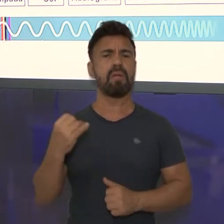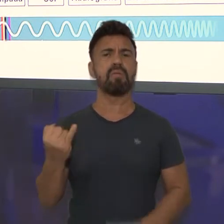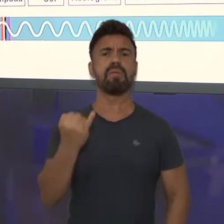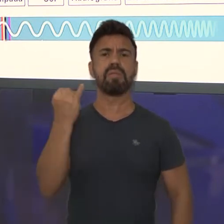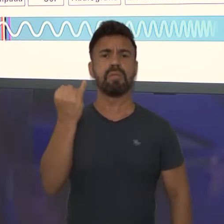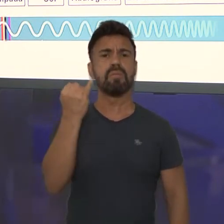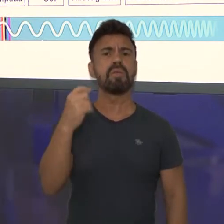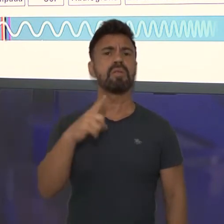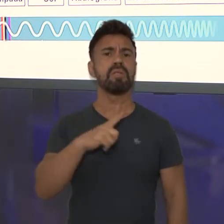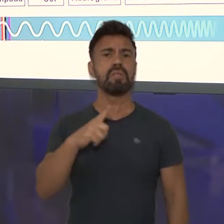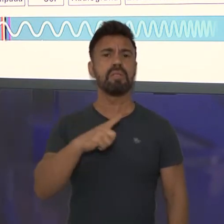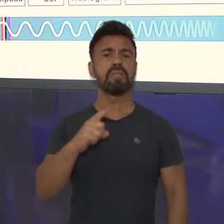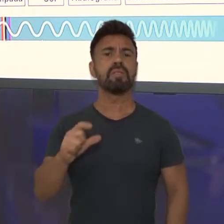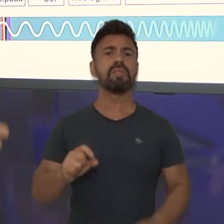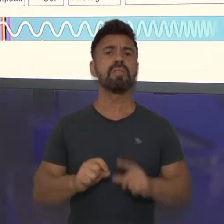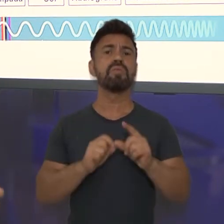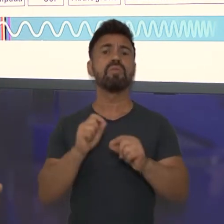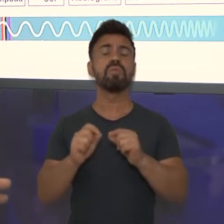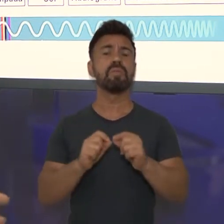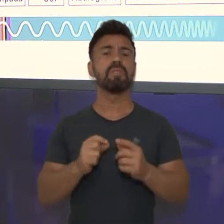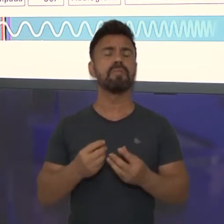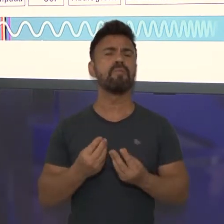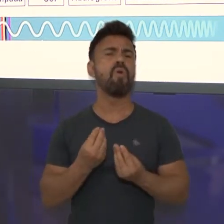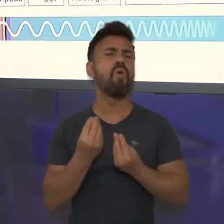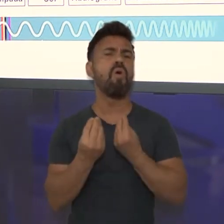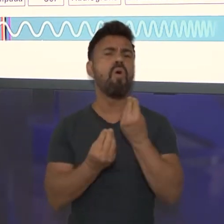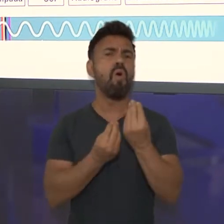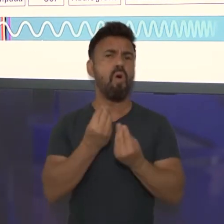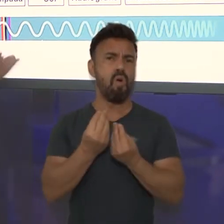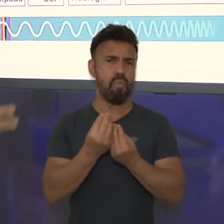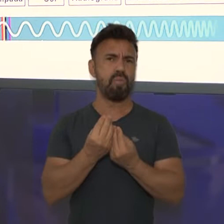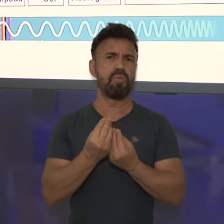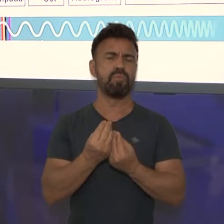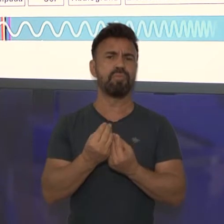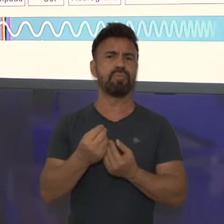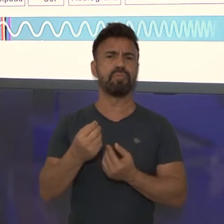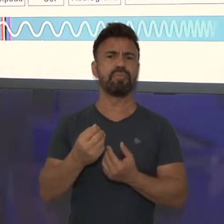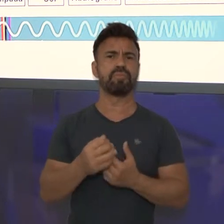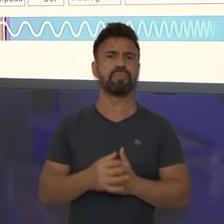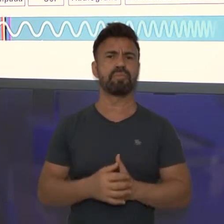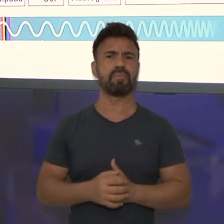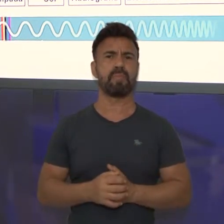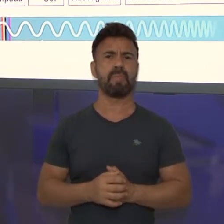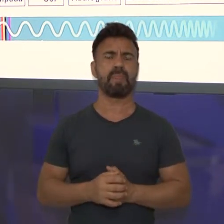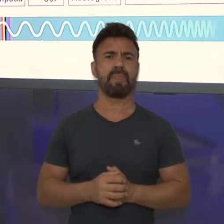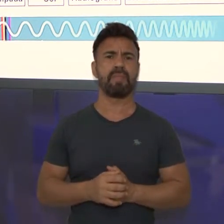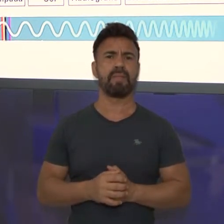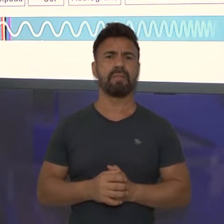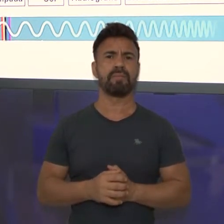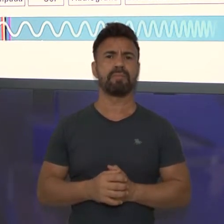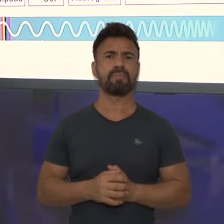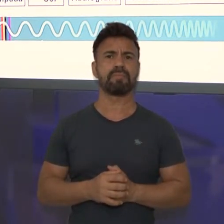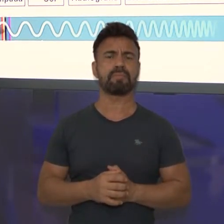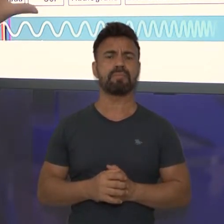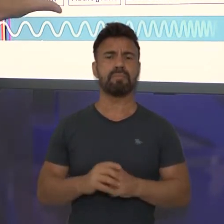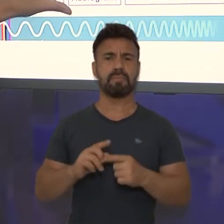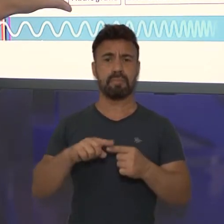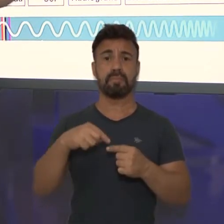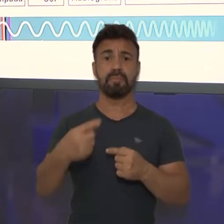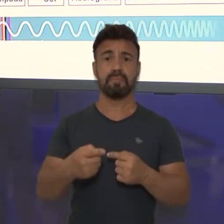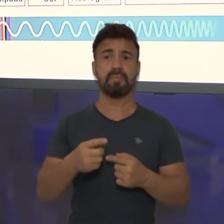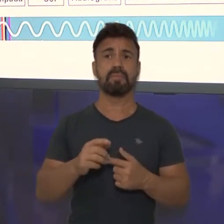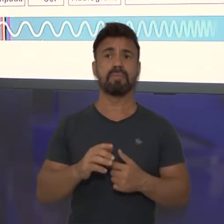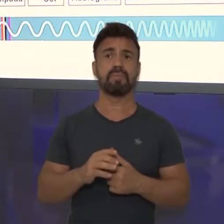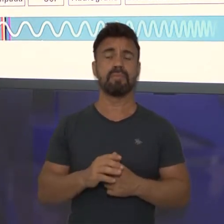gente ter essa ideia aí das ondas de alta frequência. Logo em seguida, a